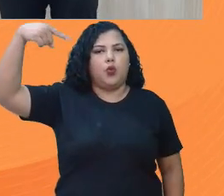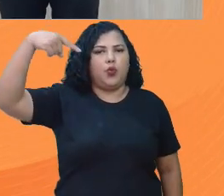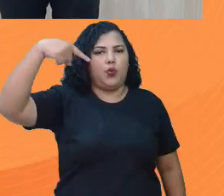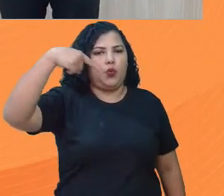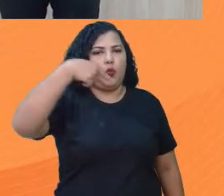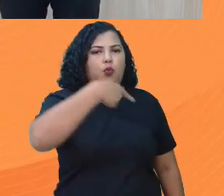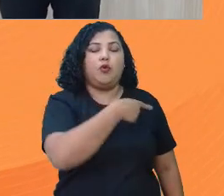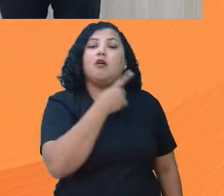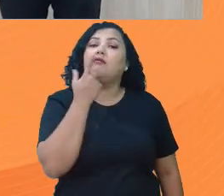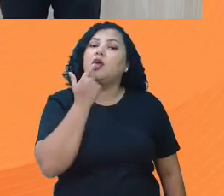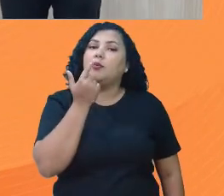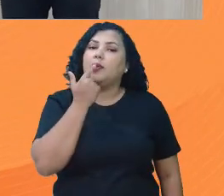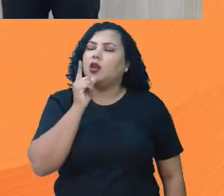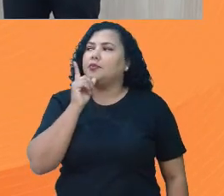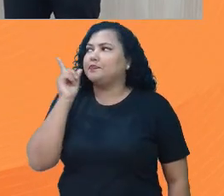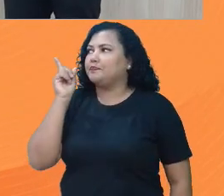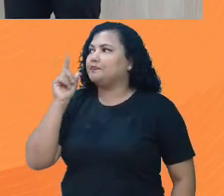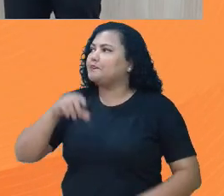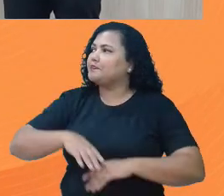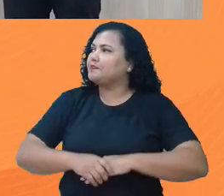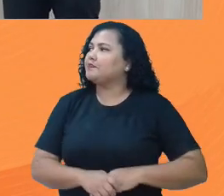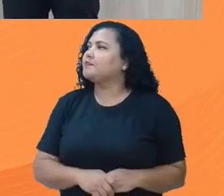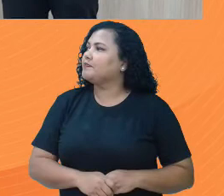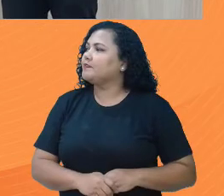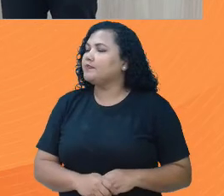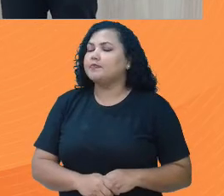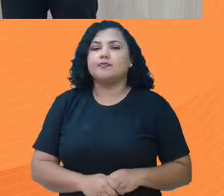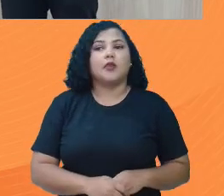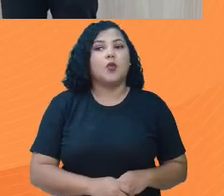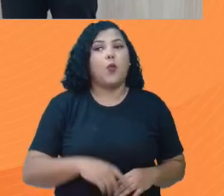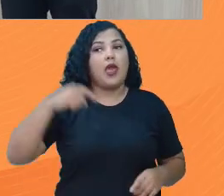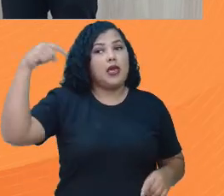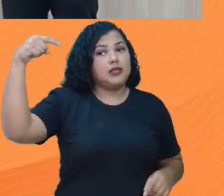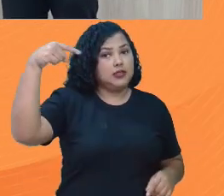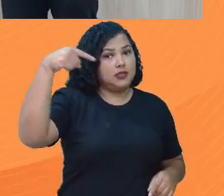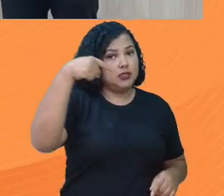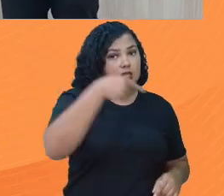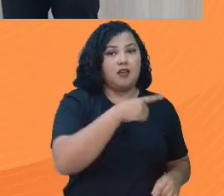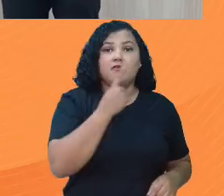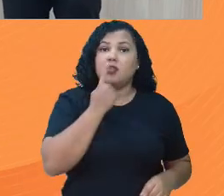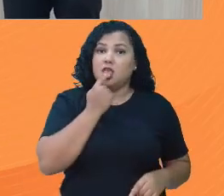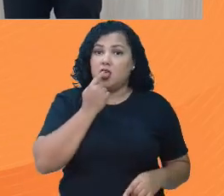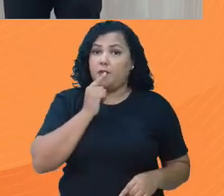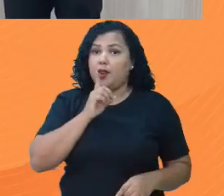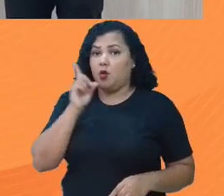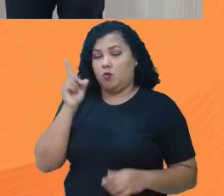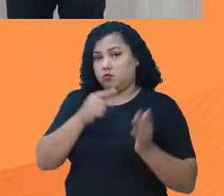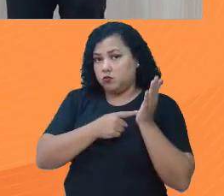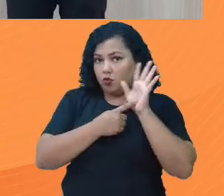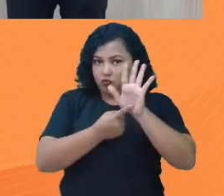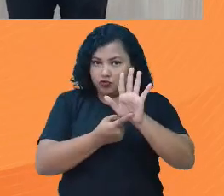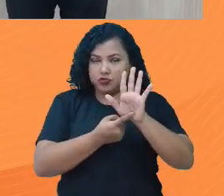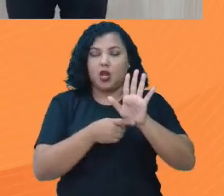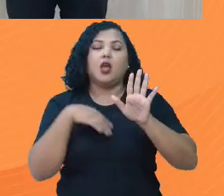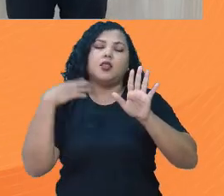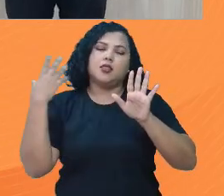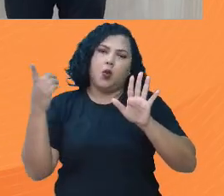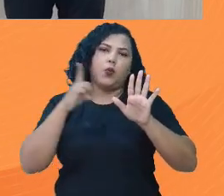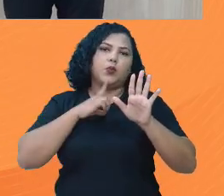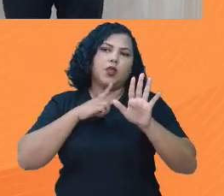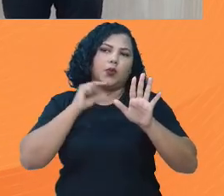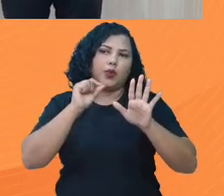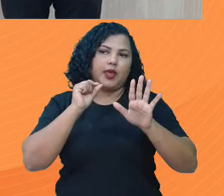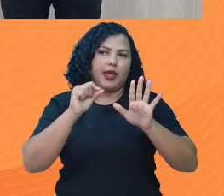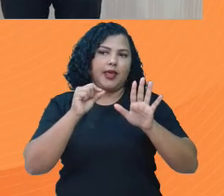transversal aí, certo? Então, através dessas retas transversais aí, vermelhinha que eu destaquei para você, a gente tem aí